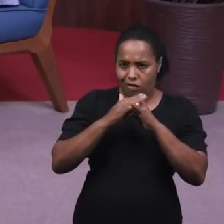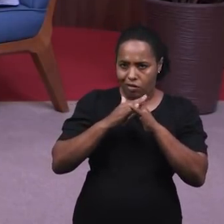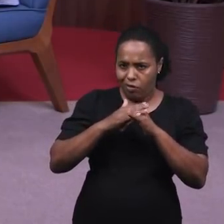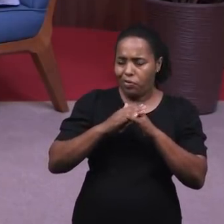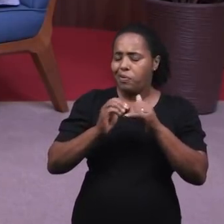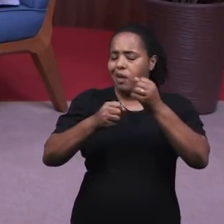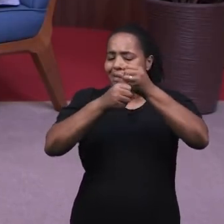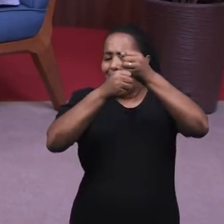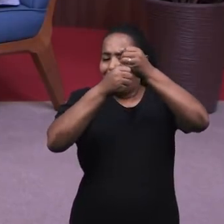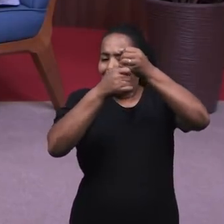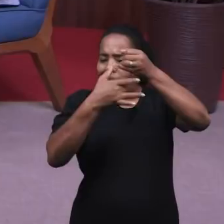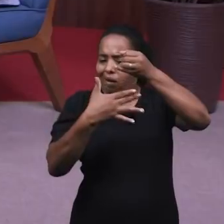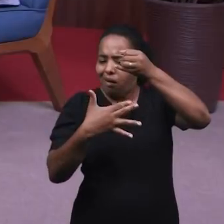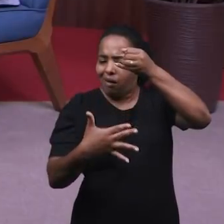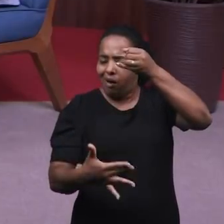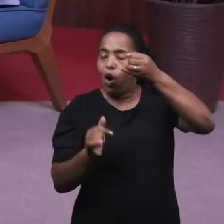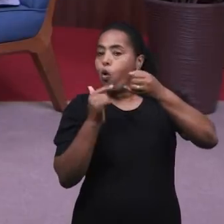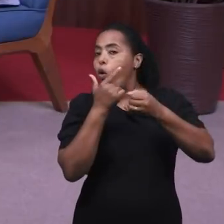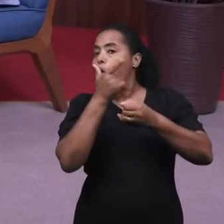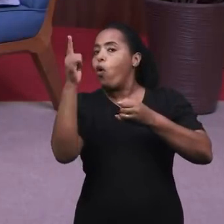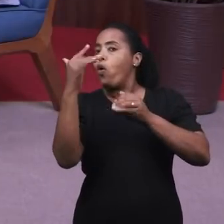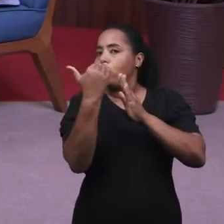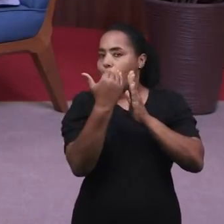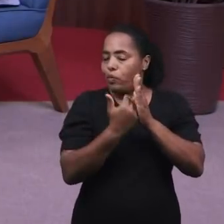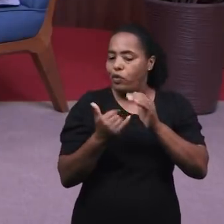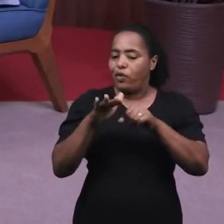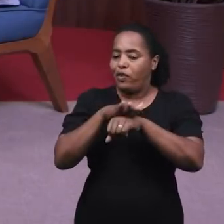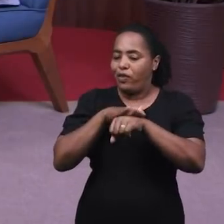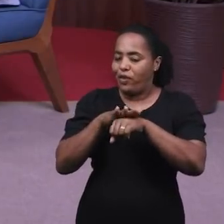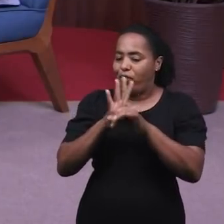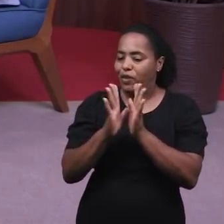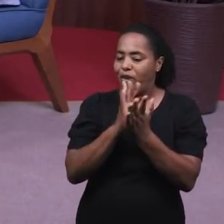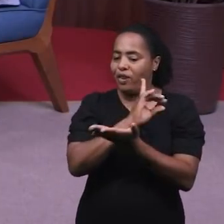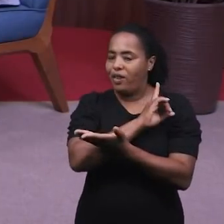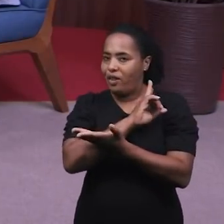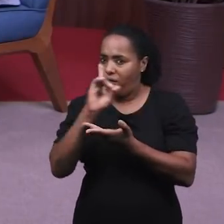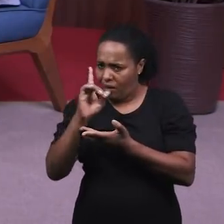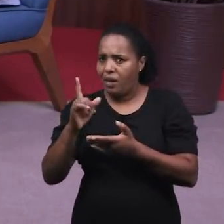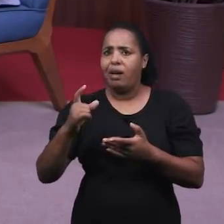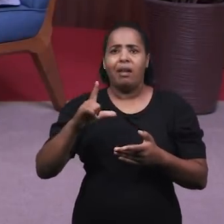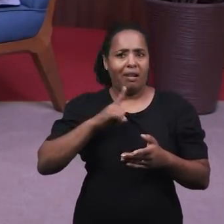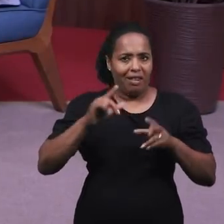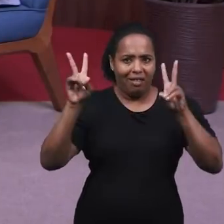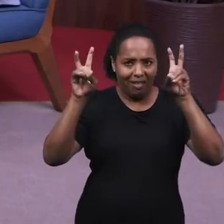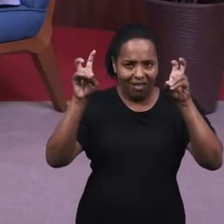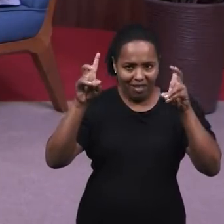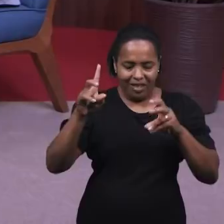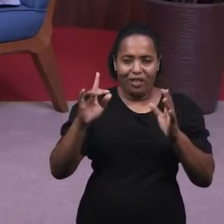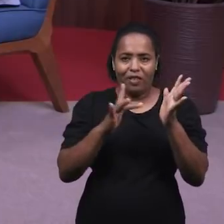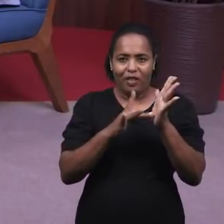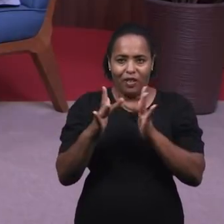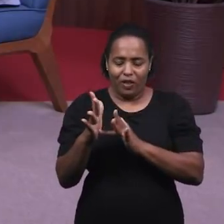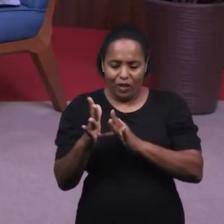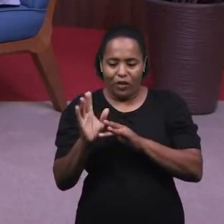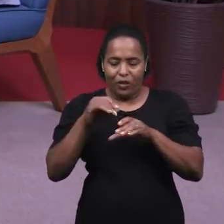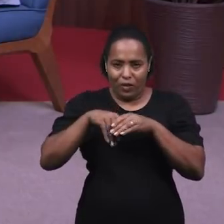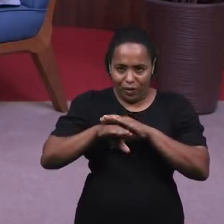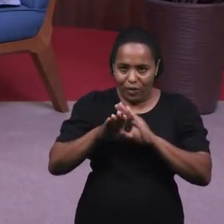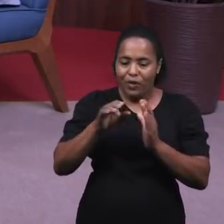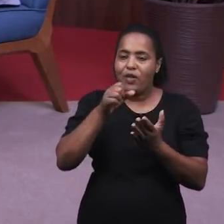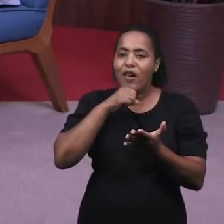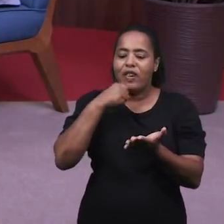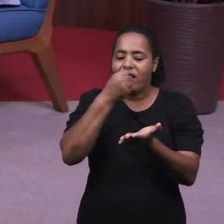uma série de um outro programa nosso chamado Conversas Bíblicas, exatamente com esse tema, Jesus no Velho Testamento. É